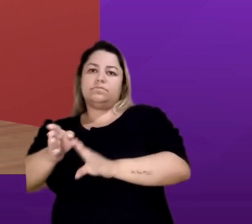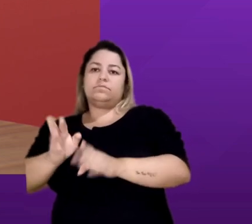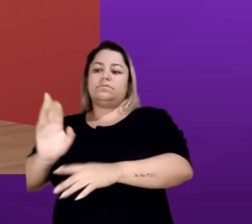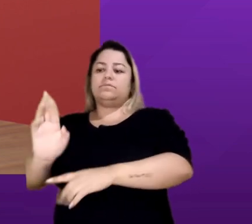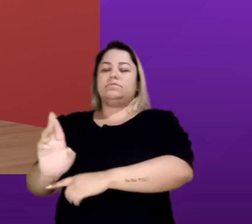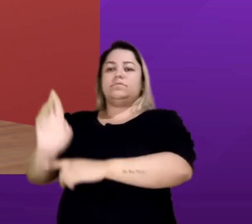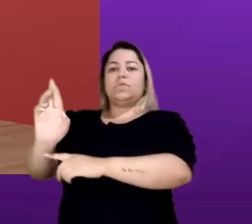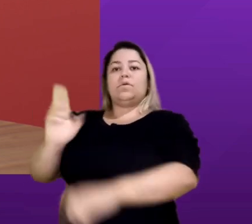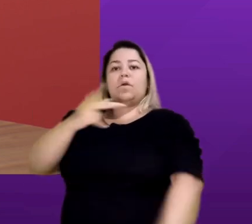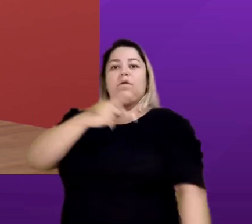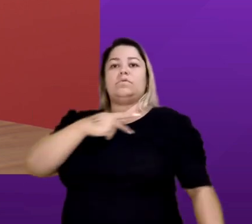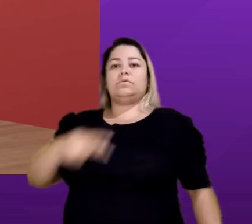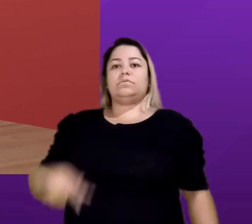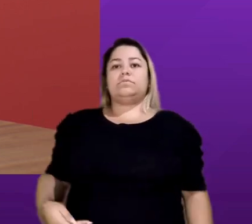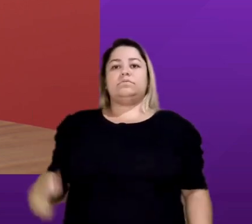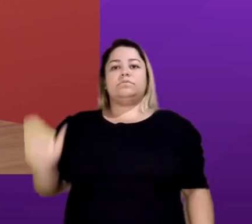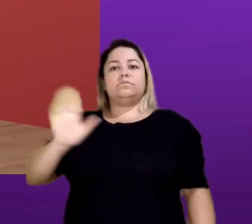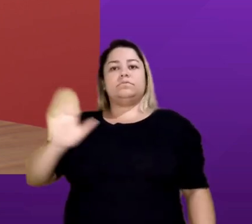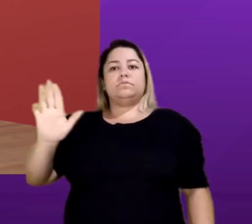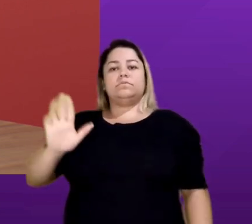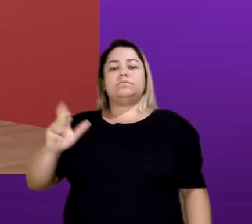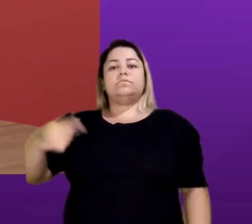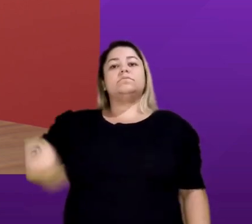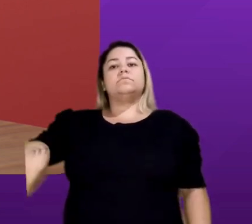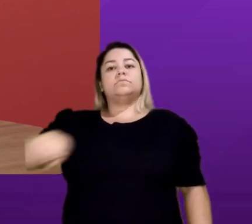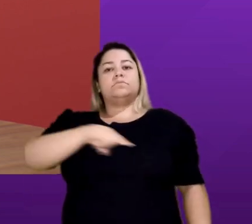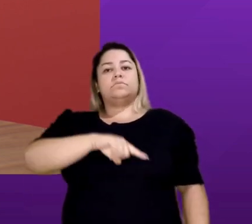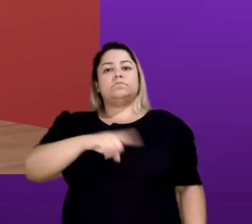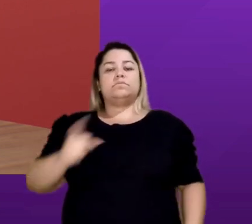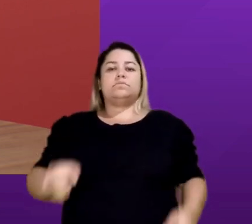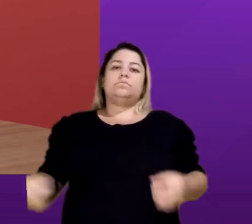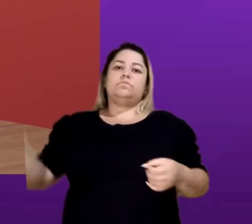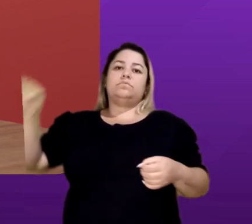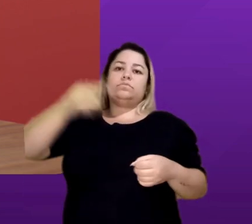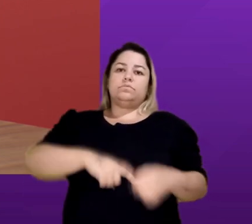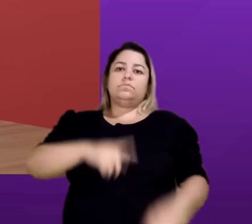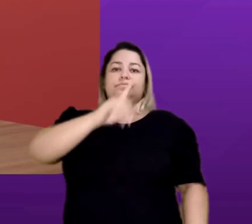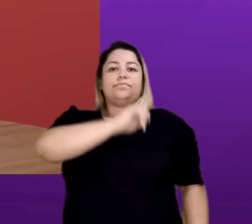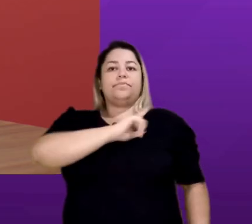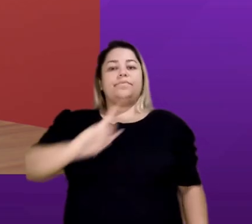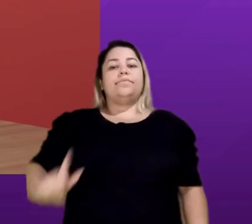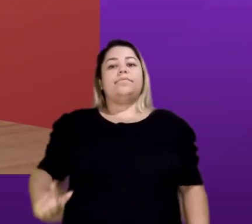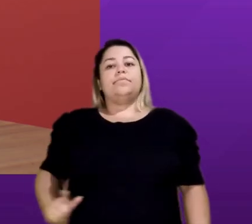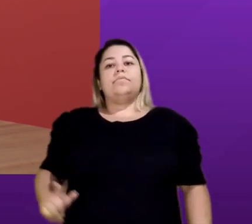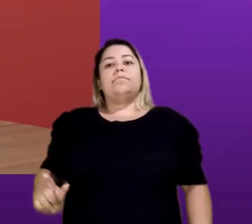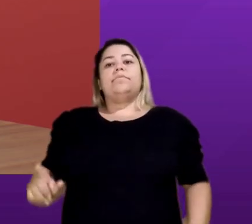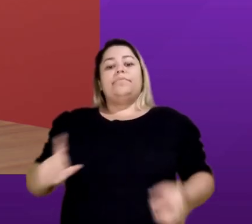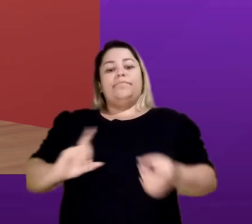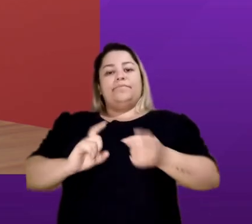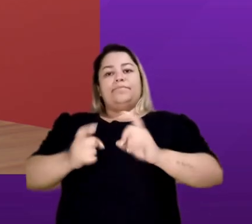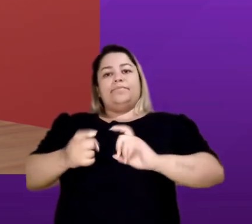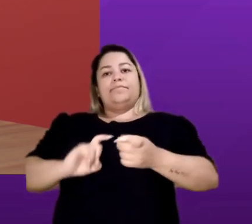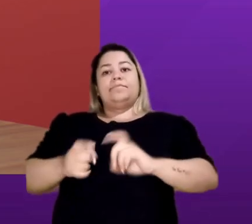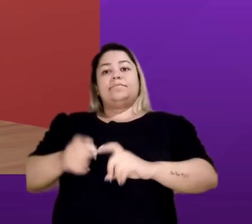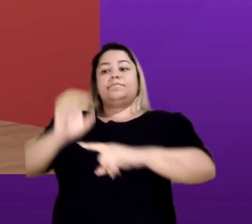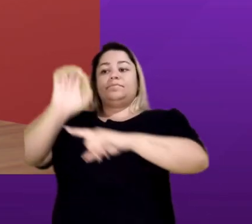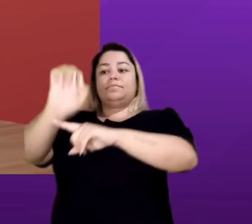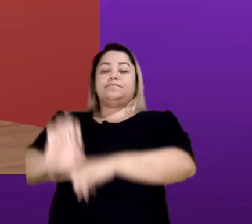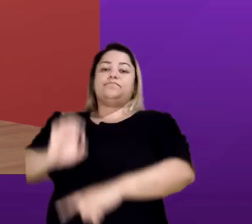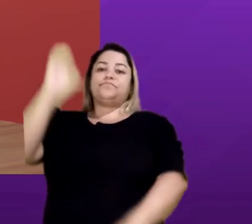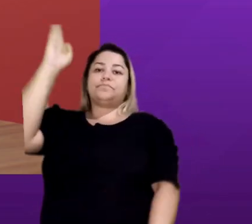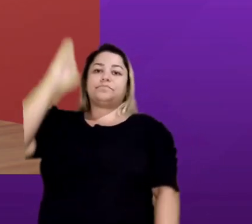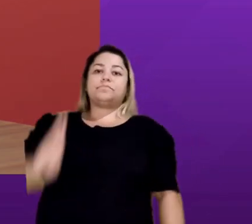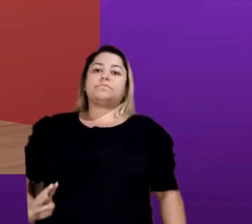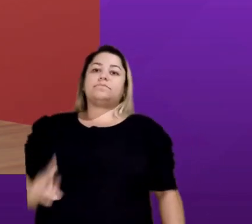Lula, o nosso presidente Lula, de volta ao governo, de volta à administração do Estado brasileiro, e o presidente